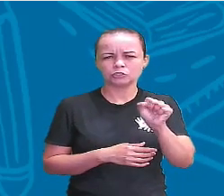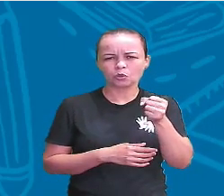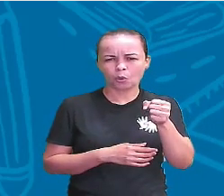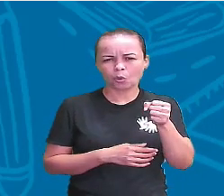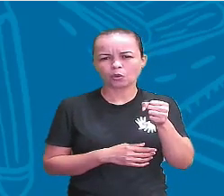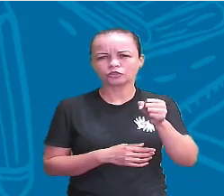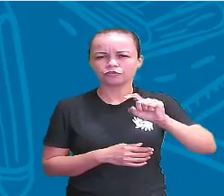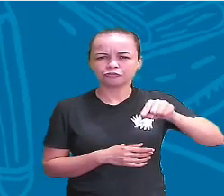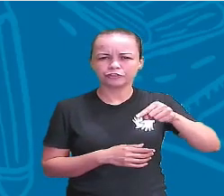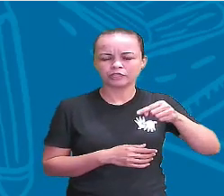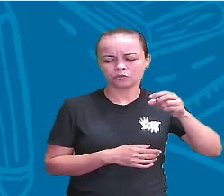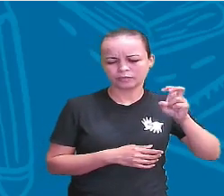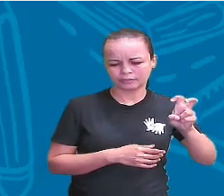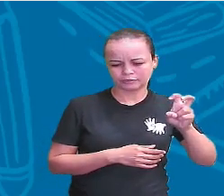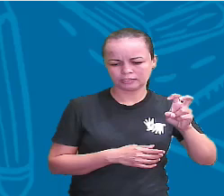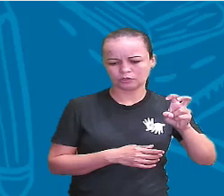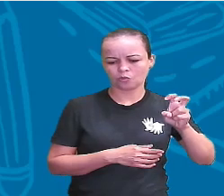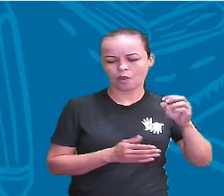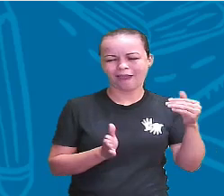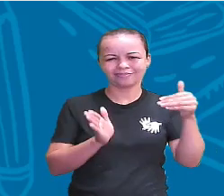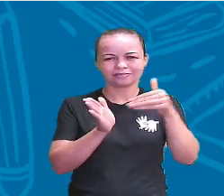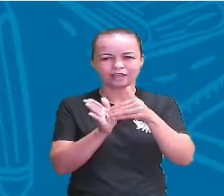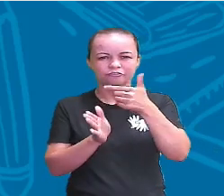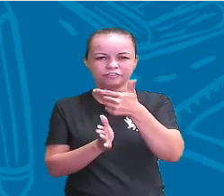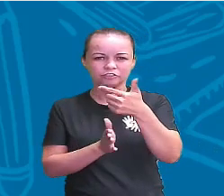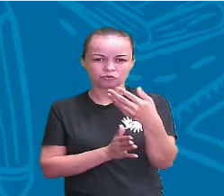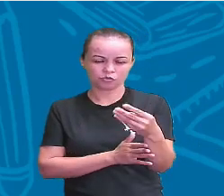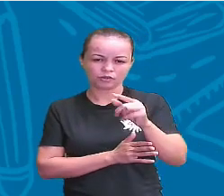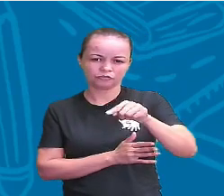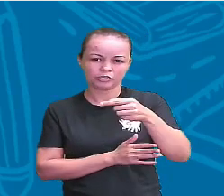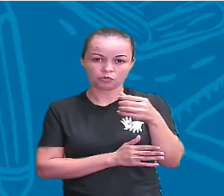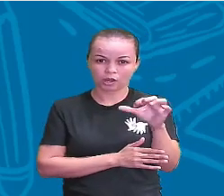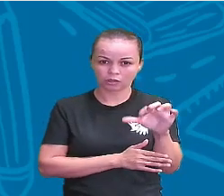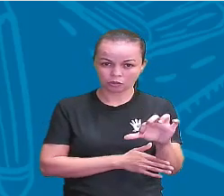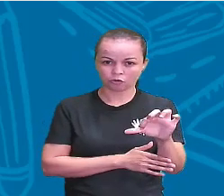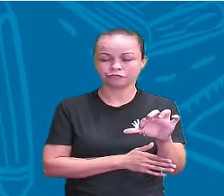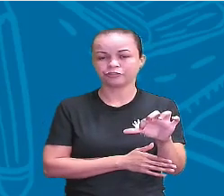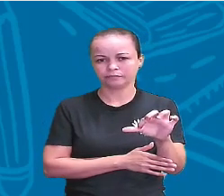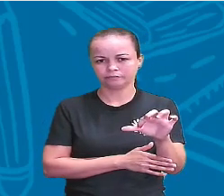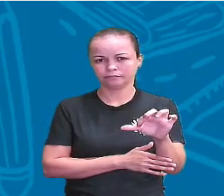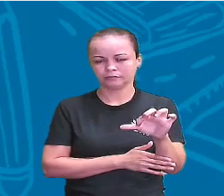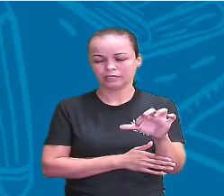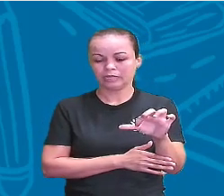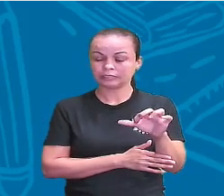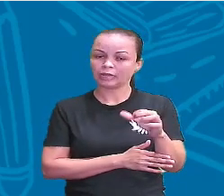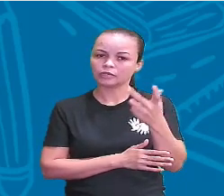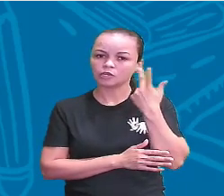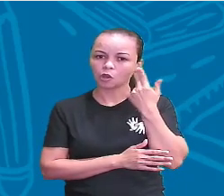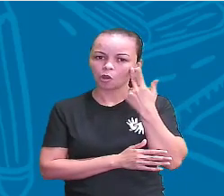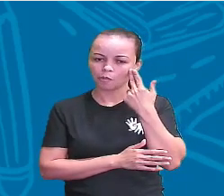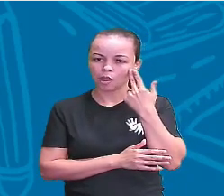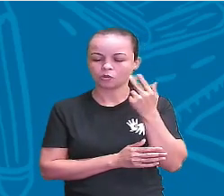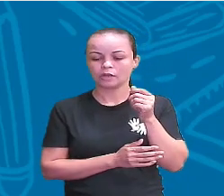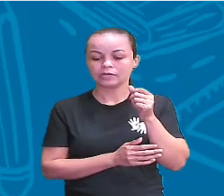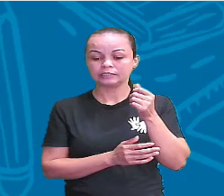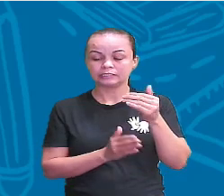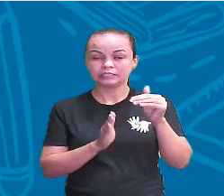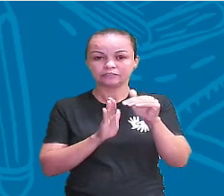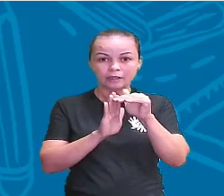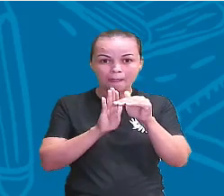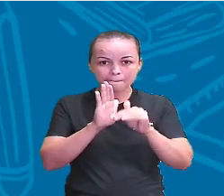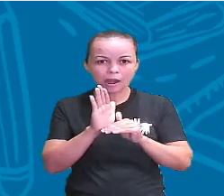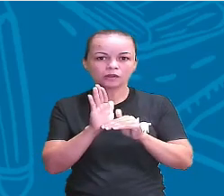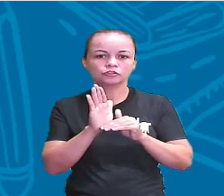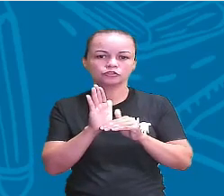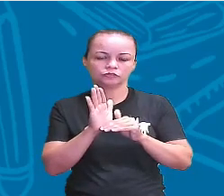24,9, você está dentro dos índices considerados normais, certo? Se der abaixo de 18,5, você está desnutrido,